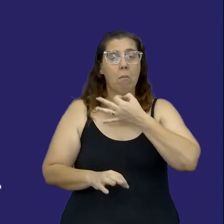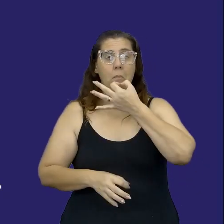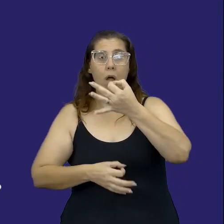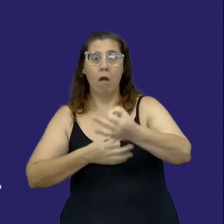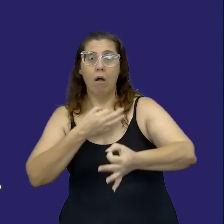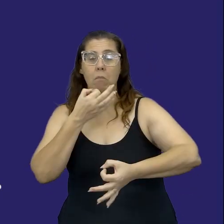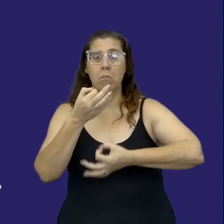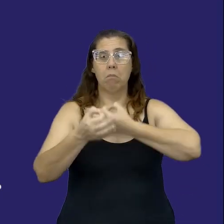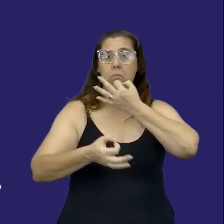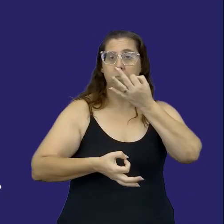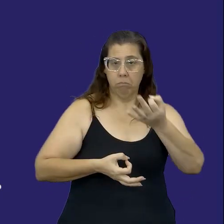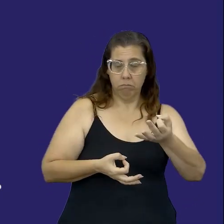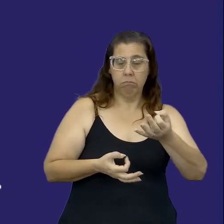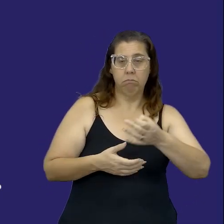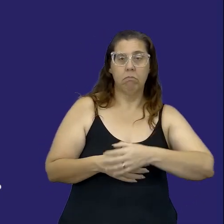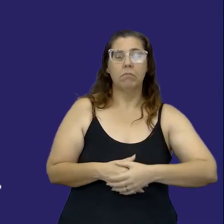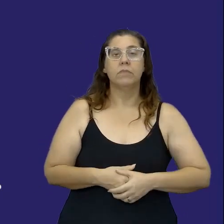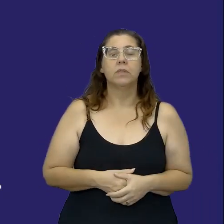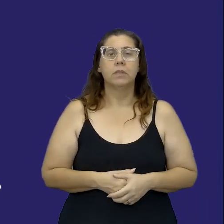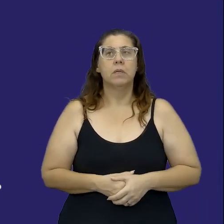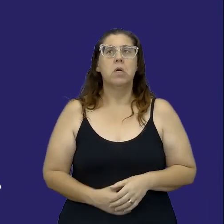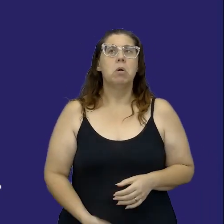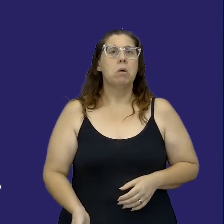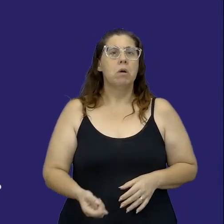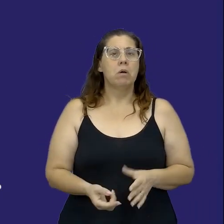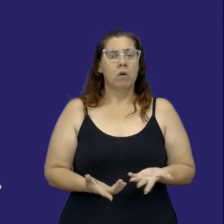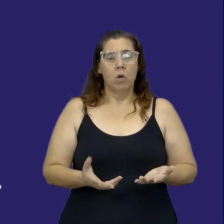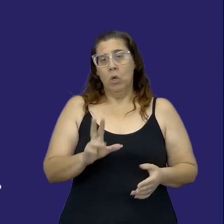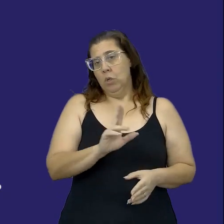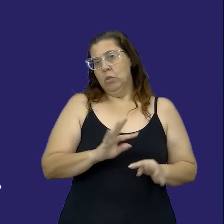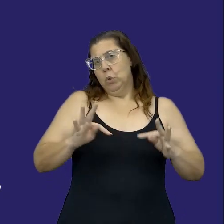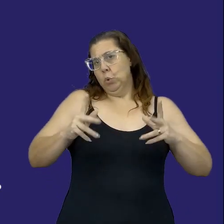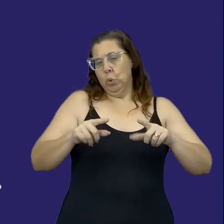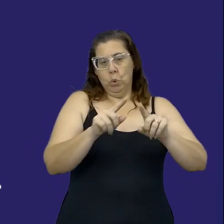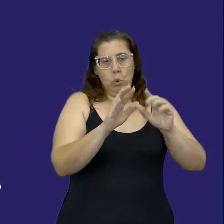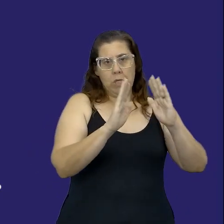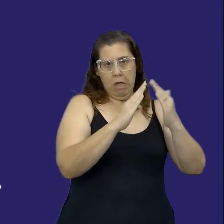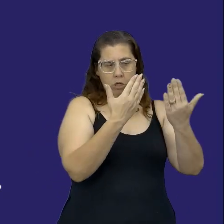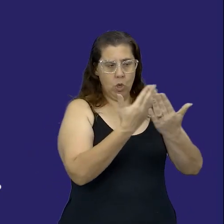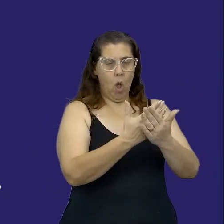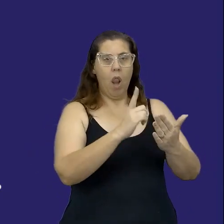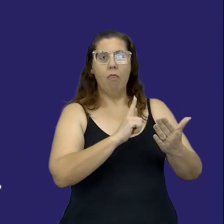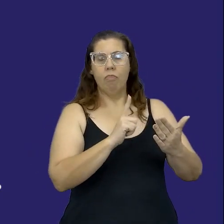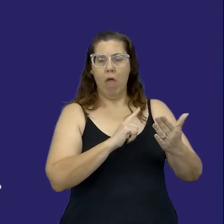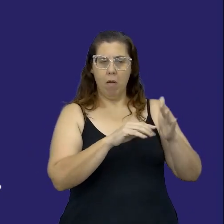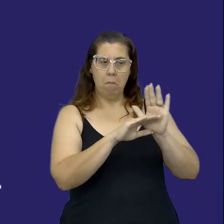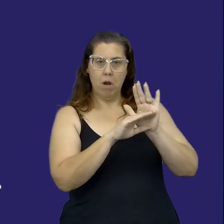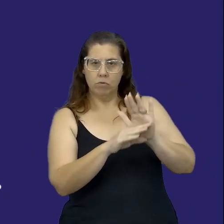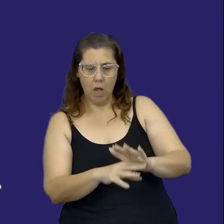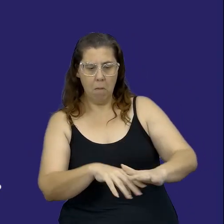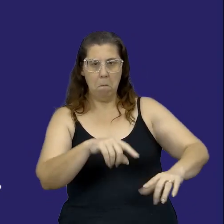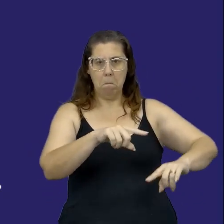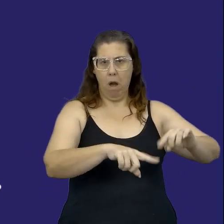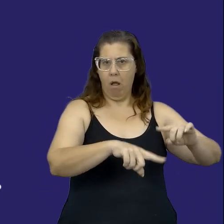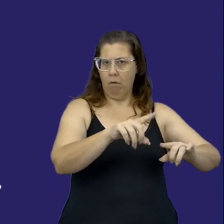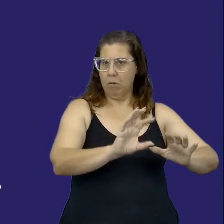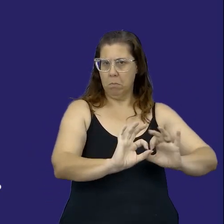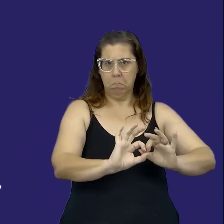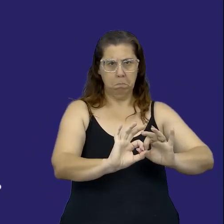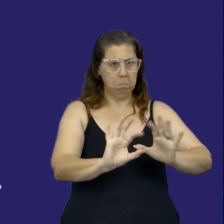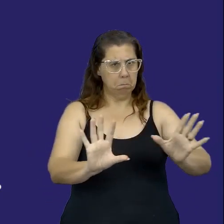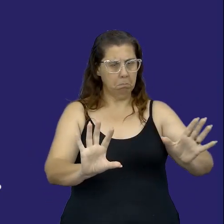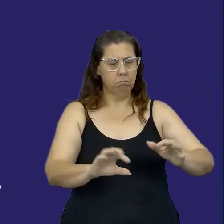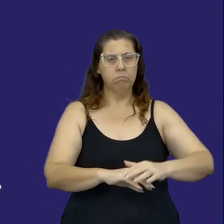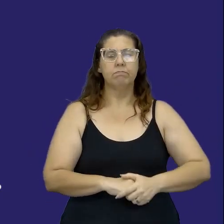sugestões, né, considerando os recursos disponíveis na escola, os materiais que estão